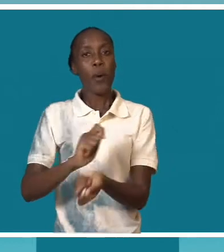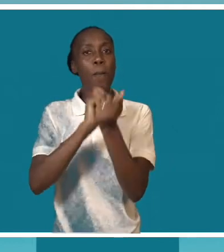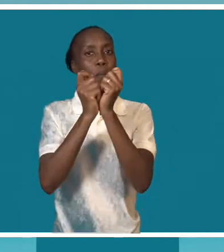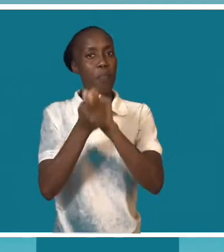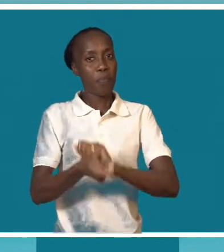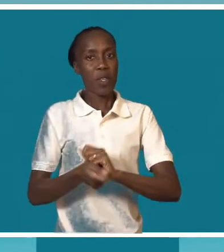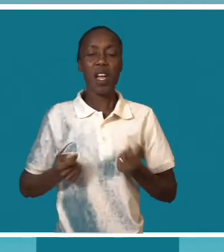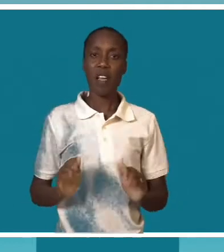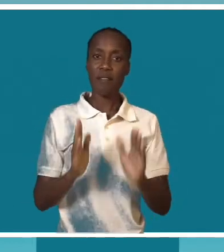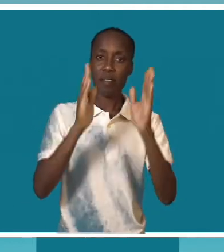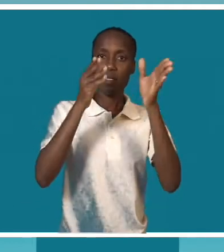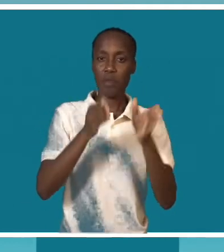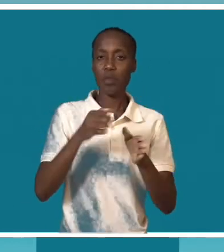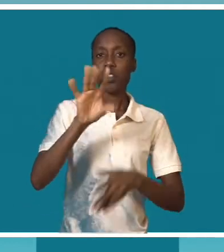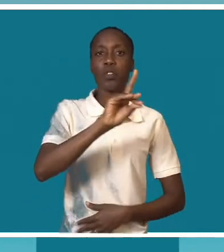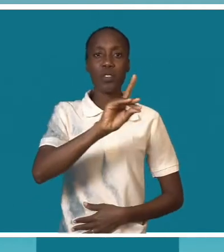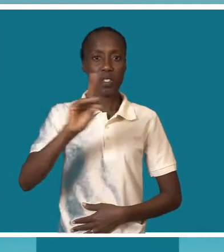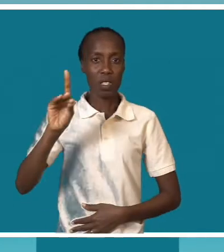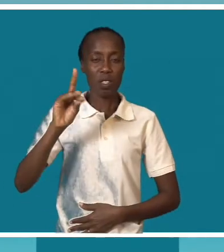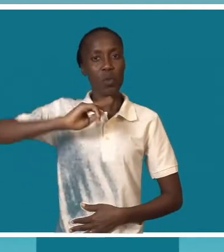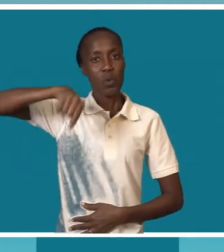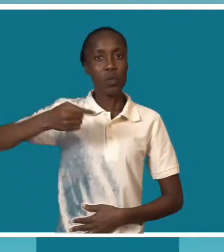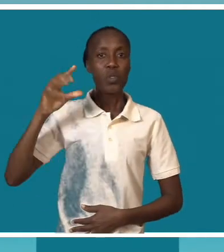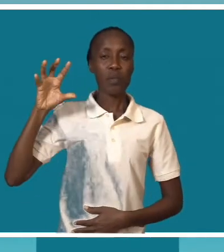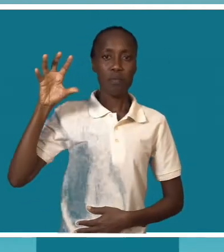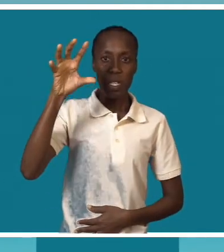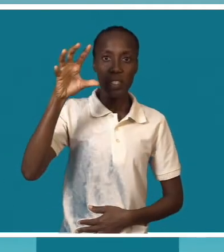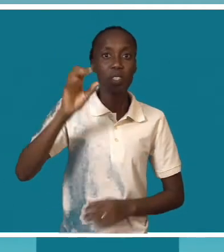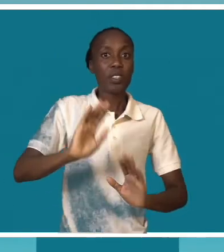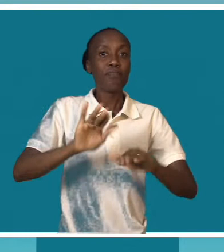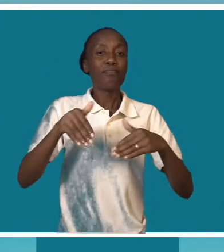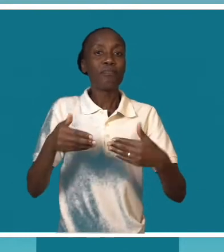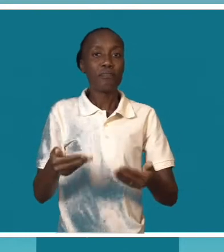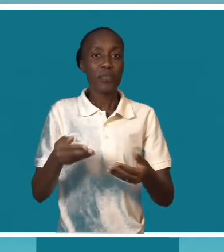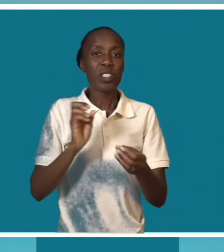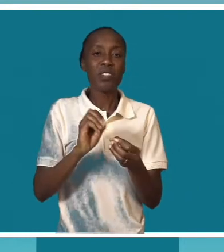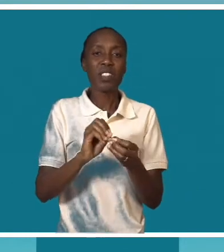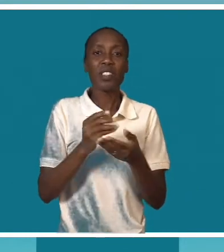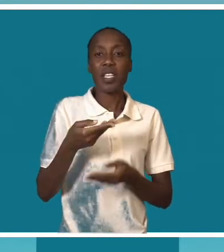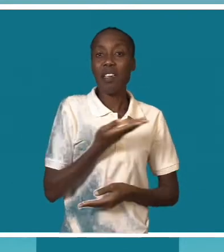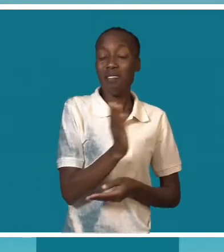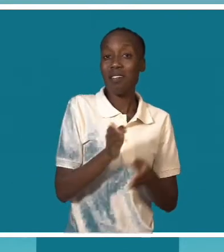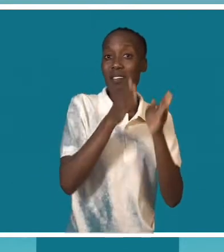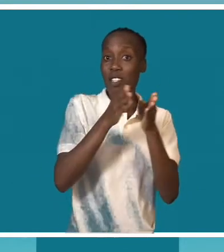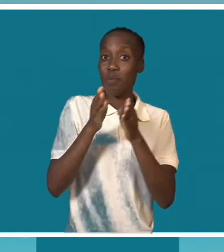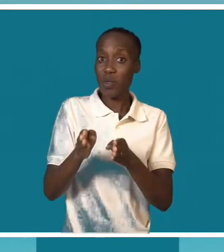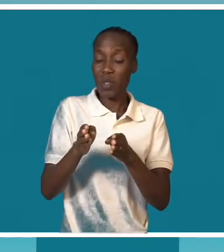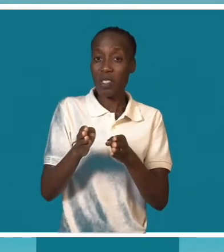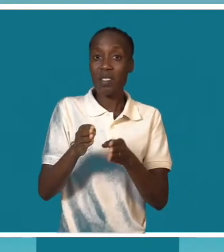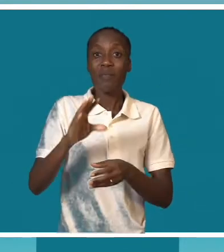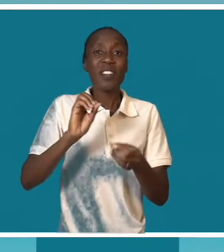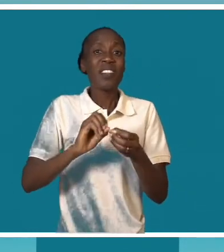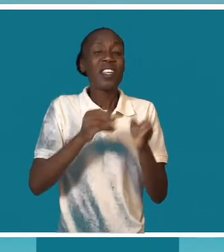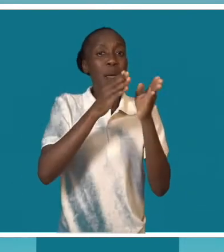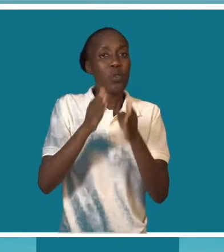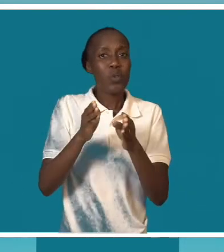adquirirmos ferramentas e soluções que possam mudar a vida das pessoas com deficiência no nosso país